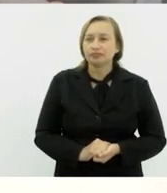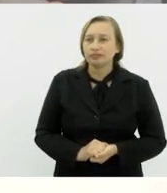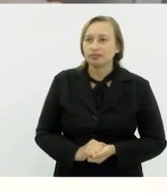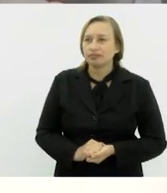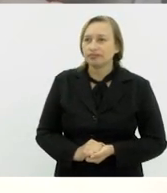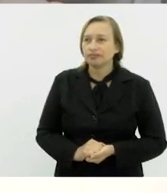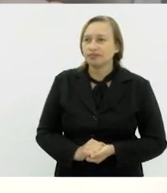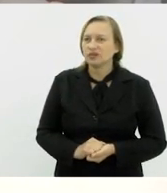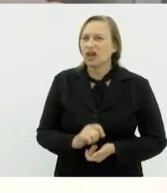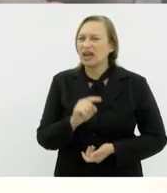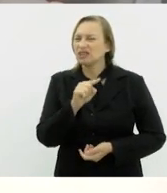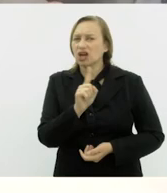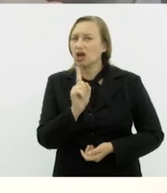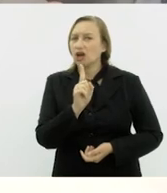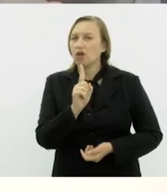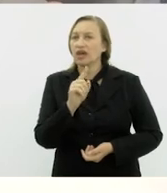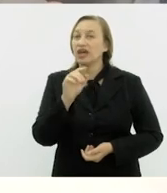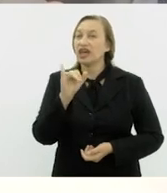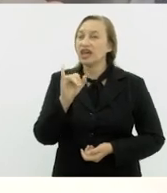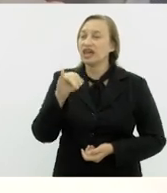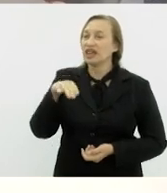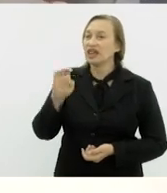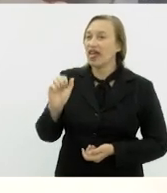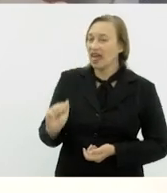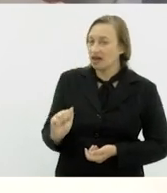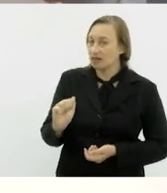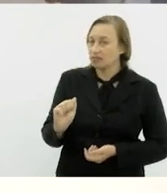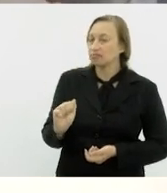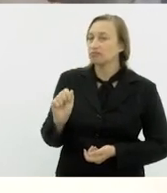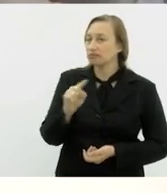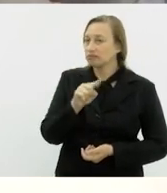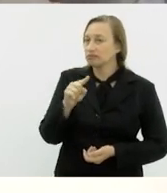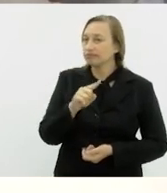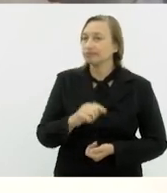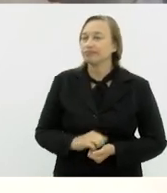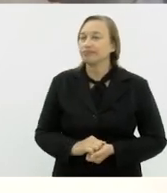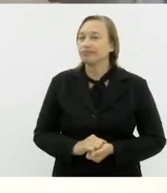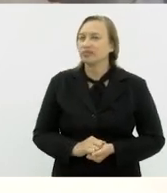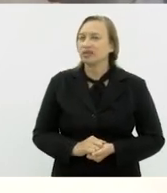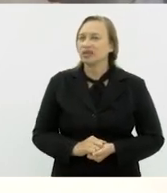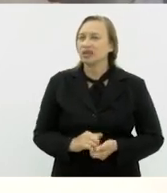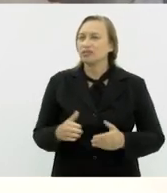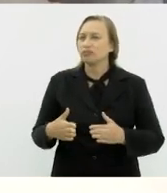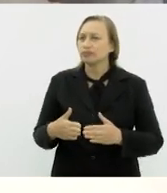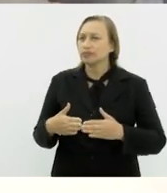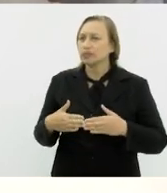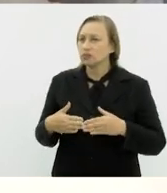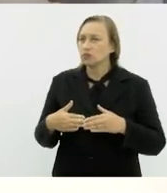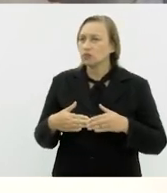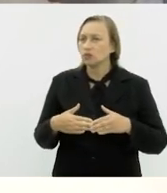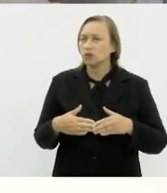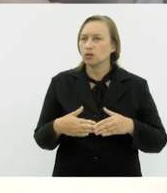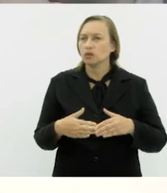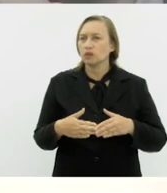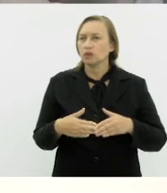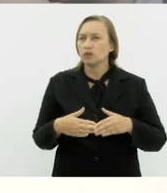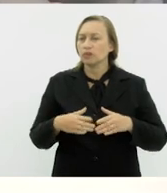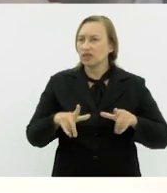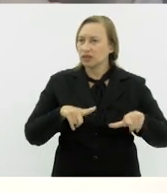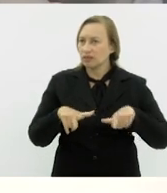Não, essa daqui é do INEA, não é da SMAC, é do INEA. E na licença para